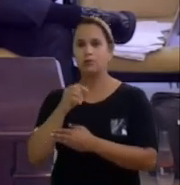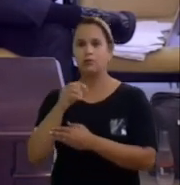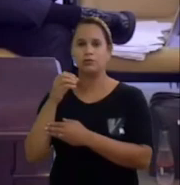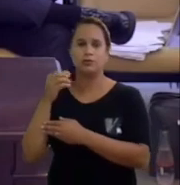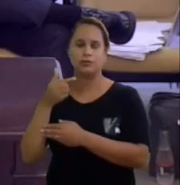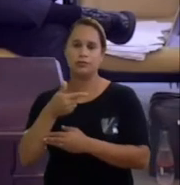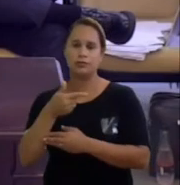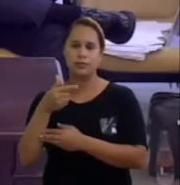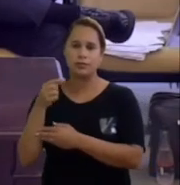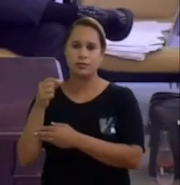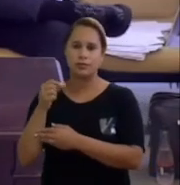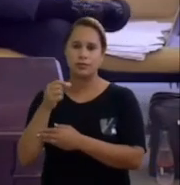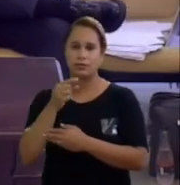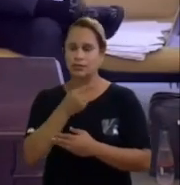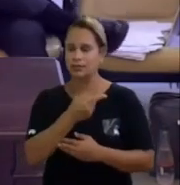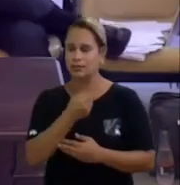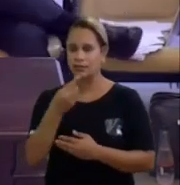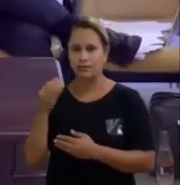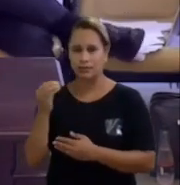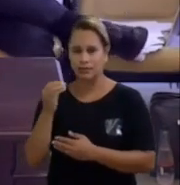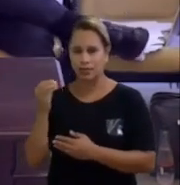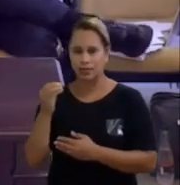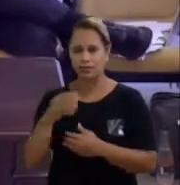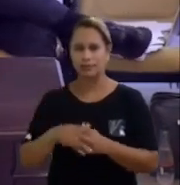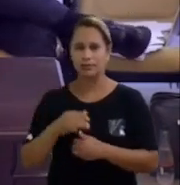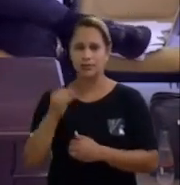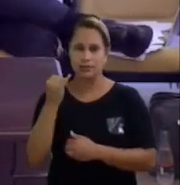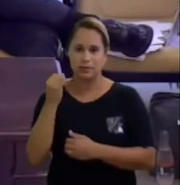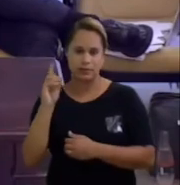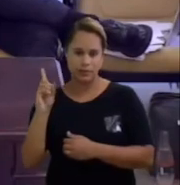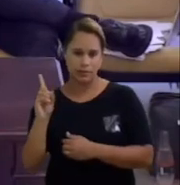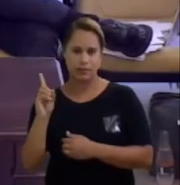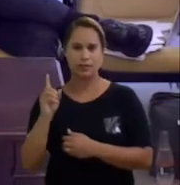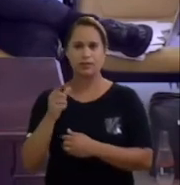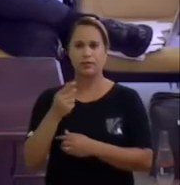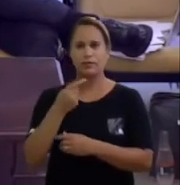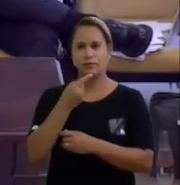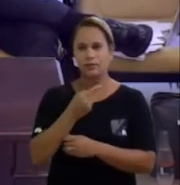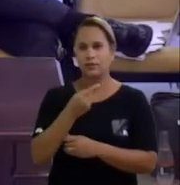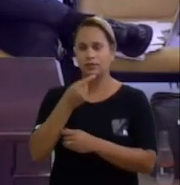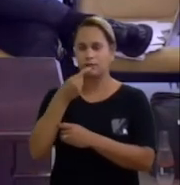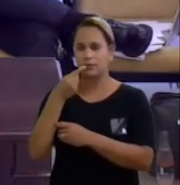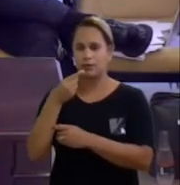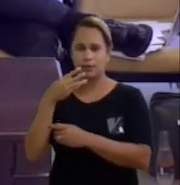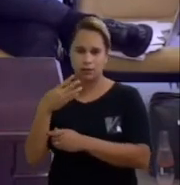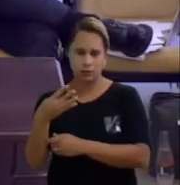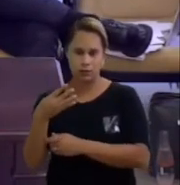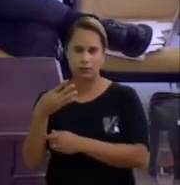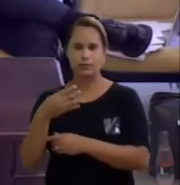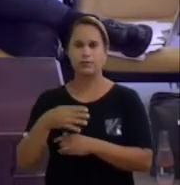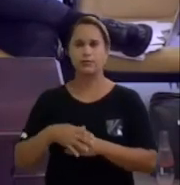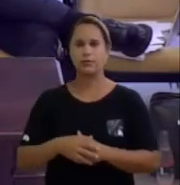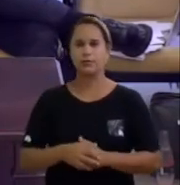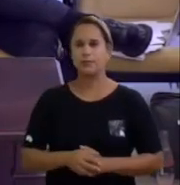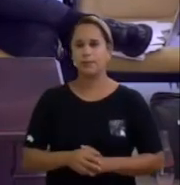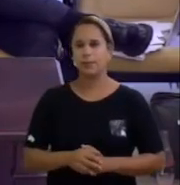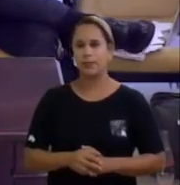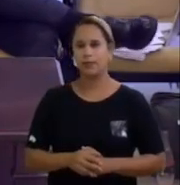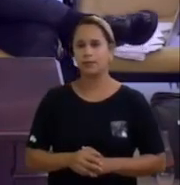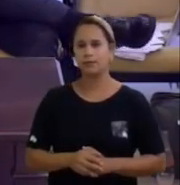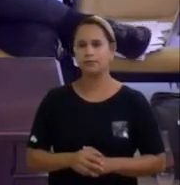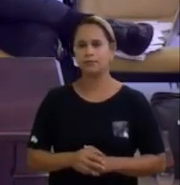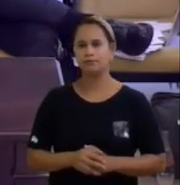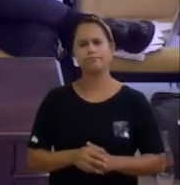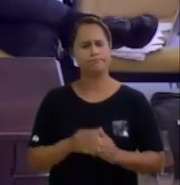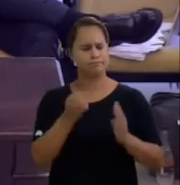0037-36-98.2022.8.26.0100 ID 114 7E C24. Se isso não é uma descrição num gasto